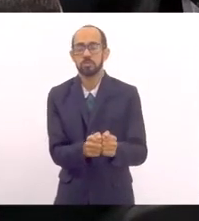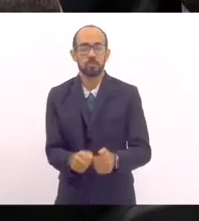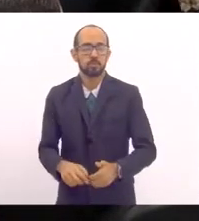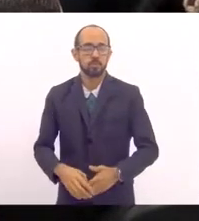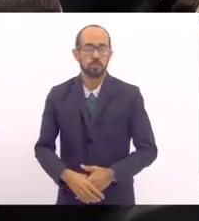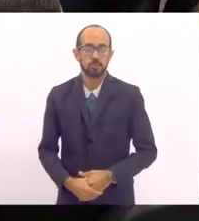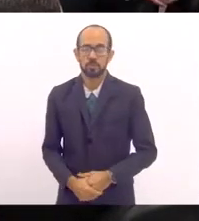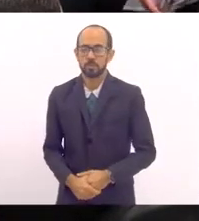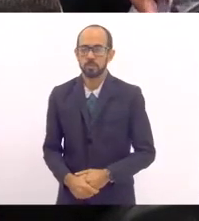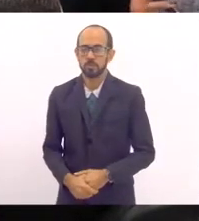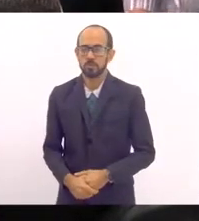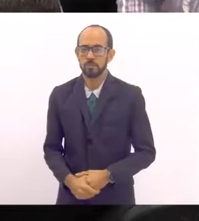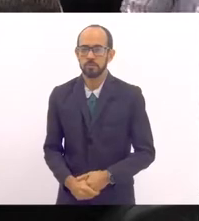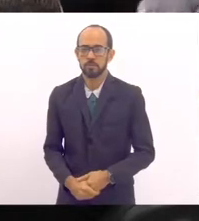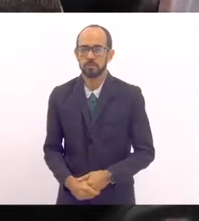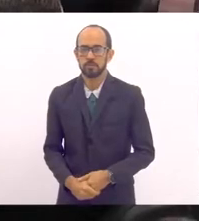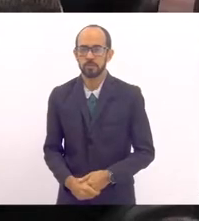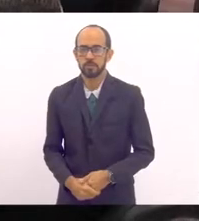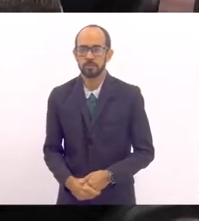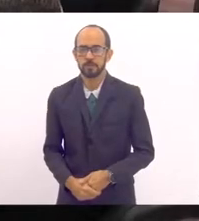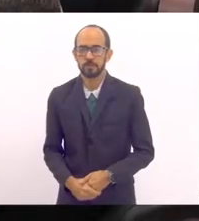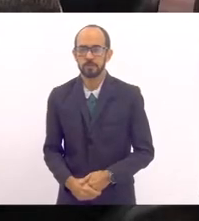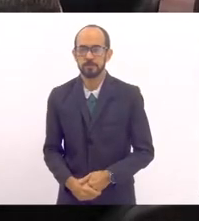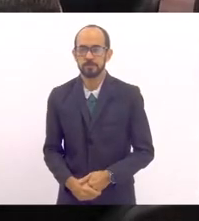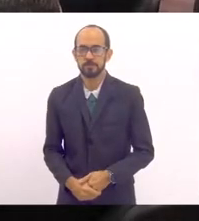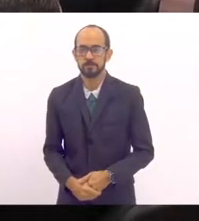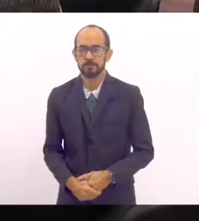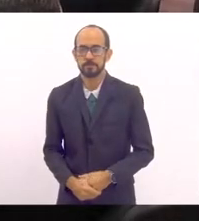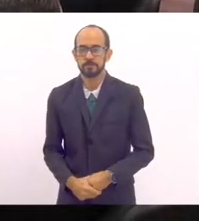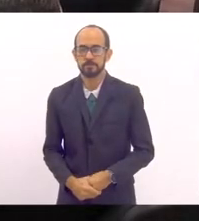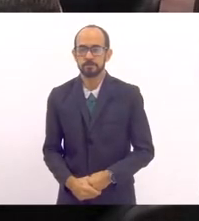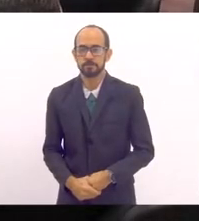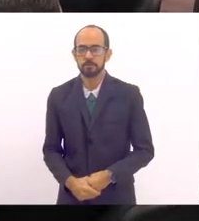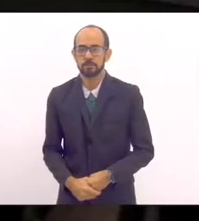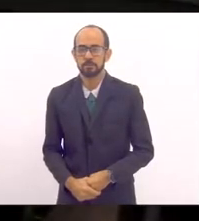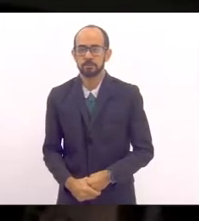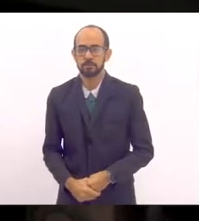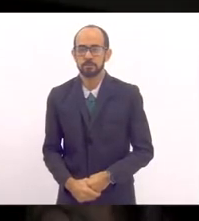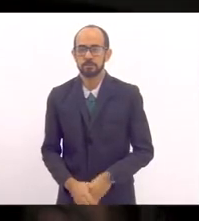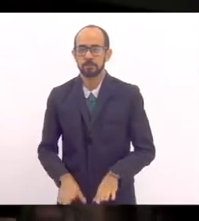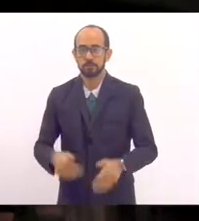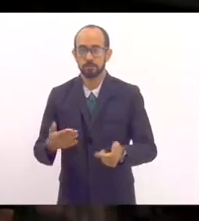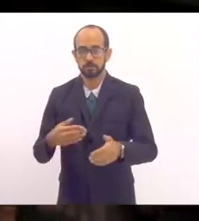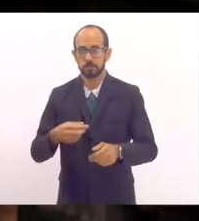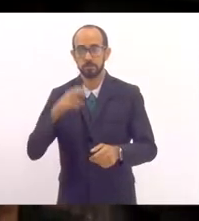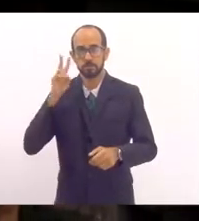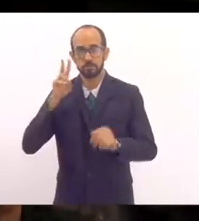Quer o microfone? Fala, esclarece aí, porque eu não lembro de ter escutado. Até onde eu me lembro,